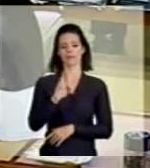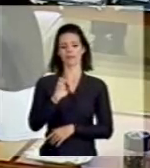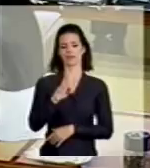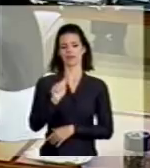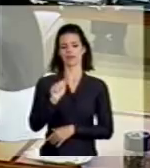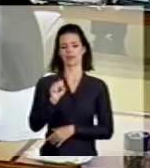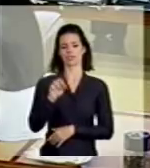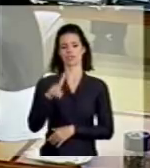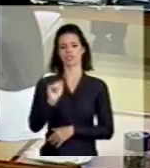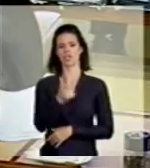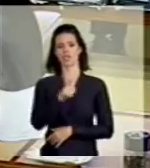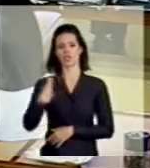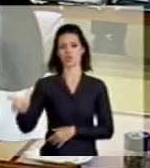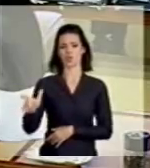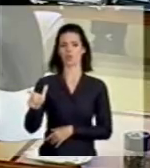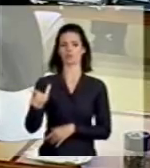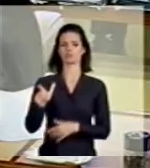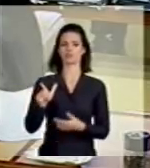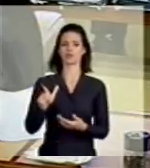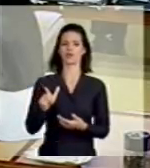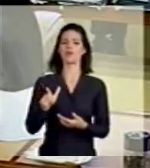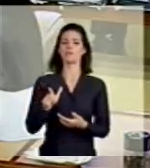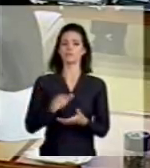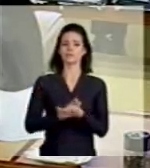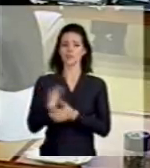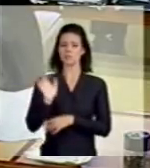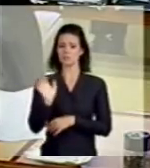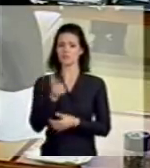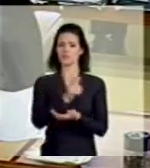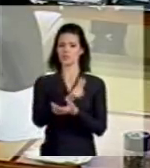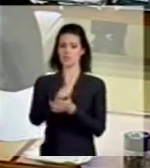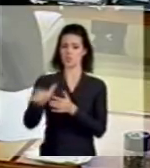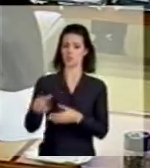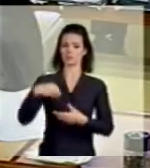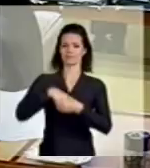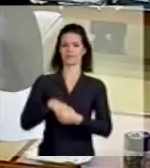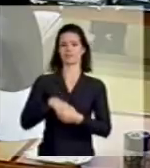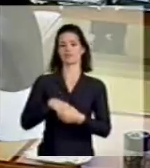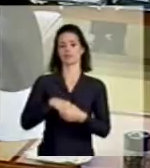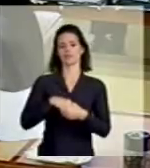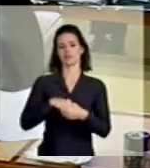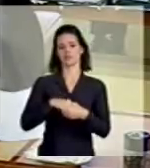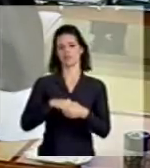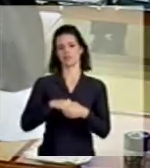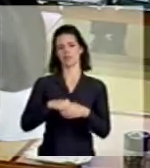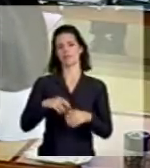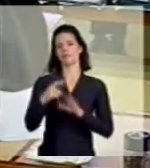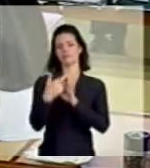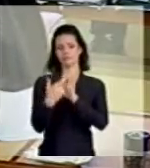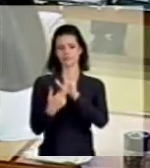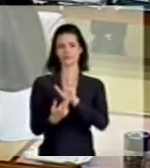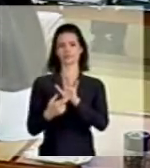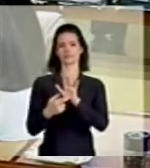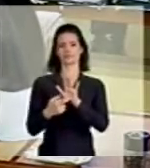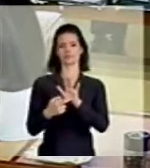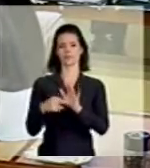e homossexual ou não, constantes do artigo 235 do Código Penal Militar. Ao examinar o